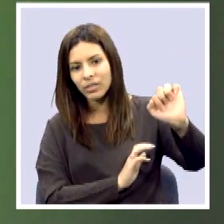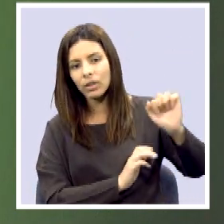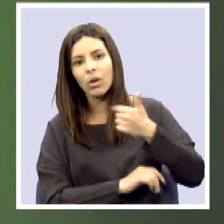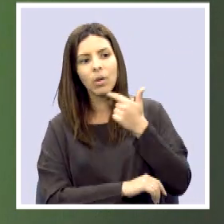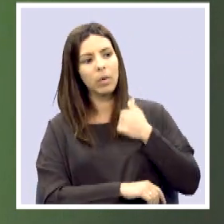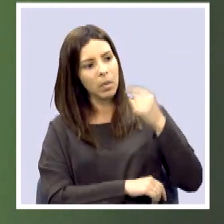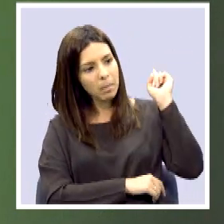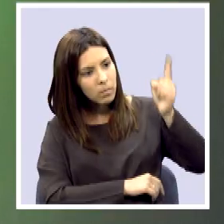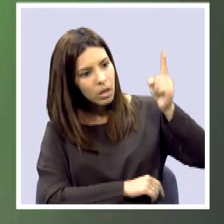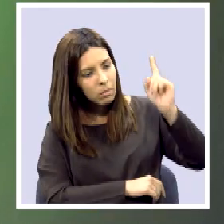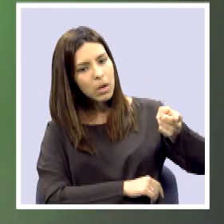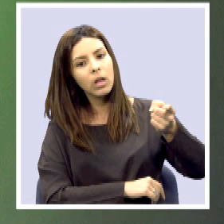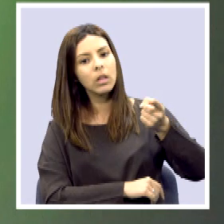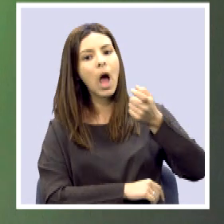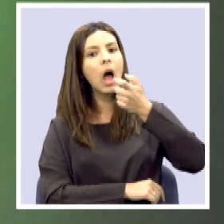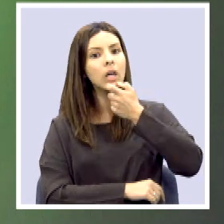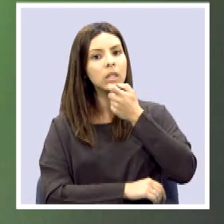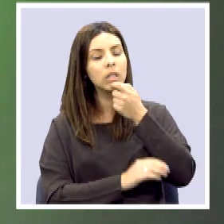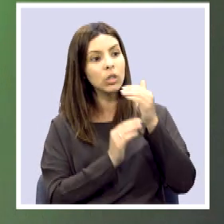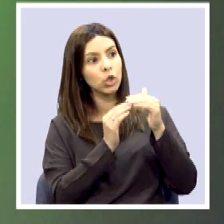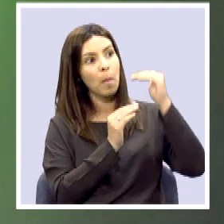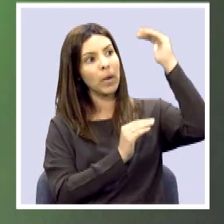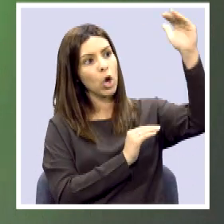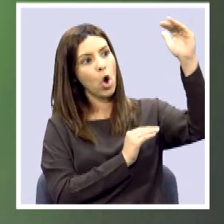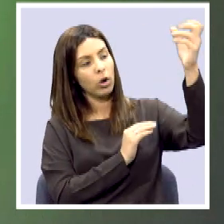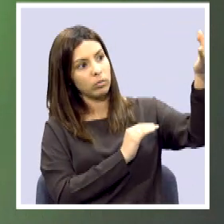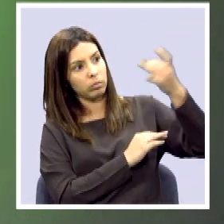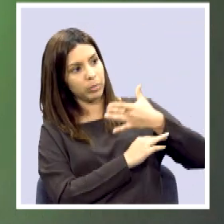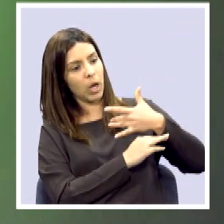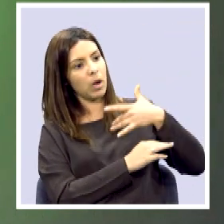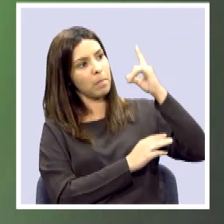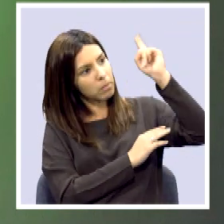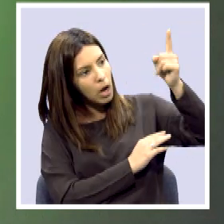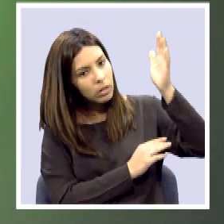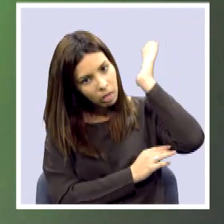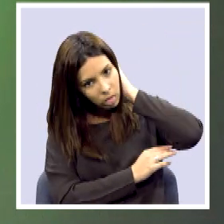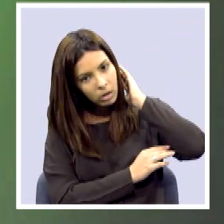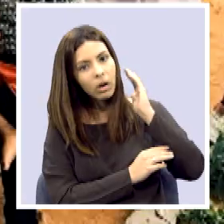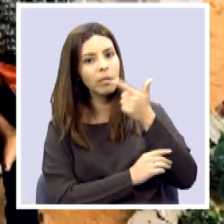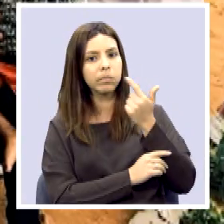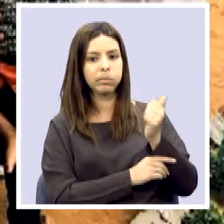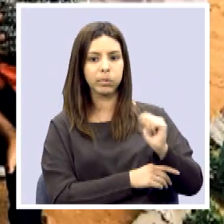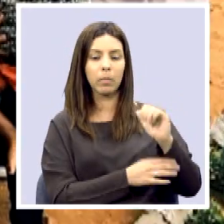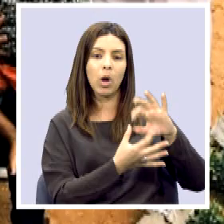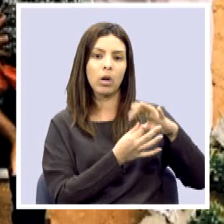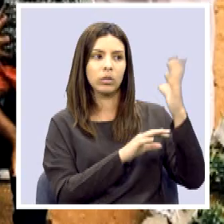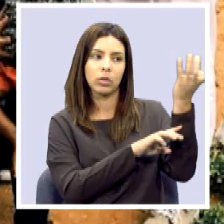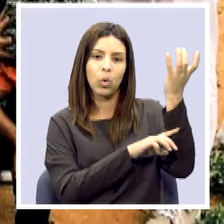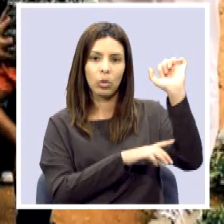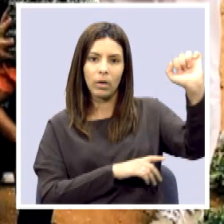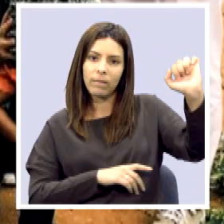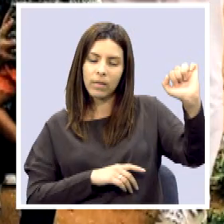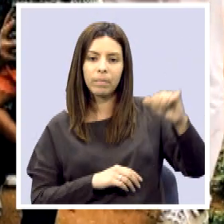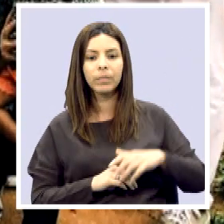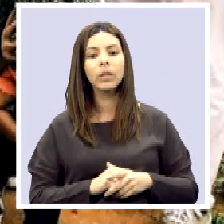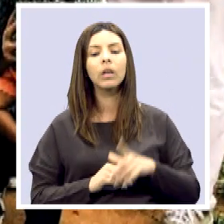em ninguém, entre aspas, que fosse superior a elas em termos sociais e culturais.